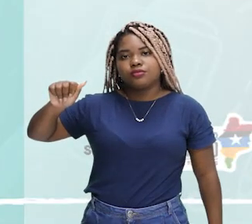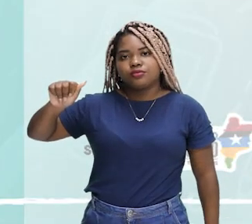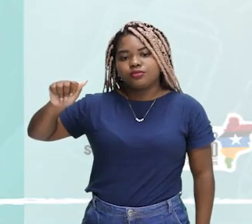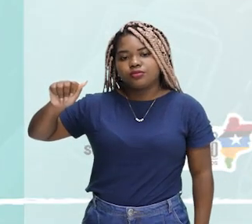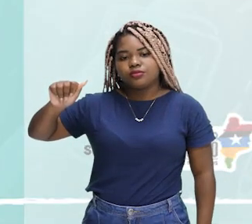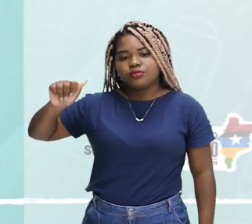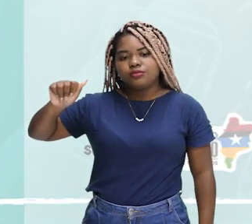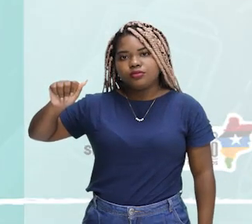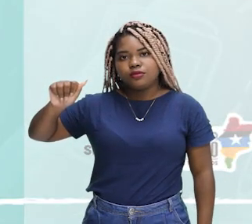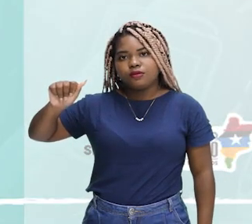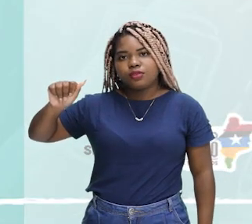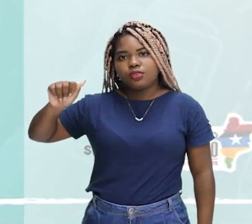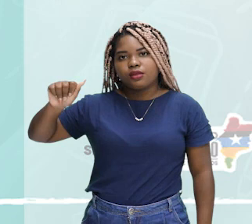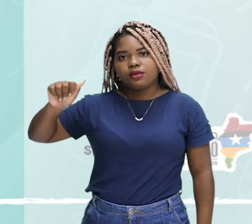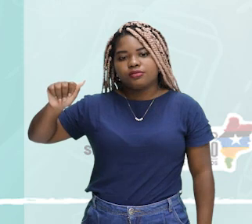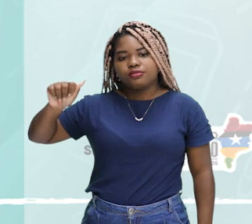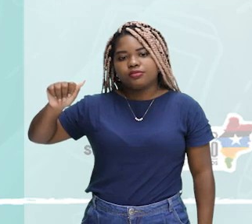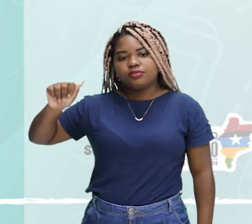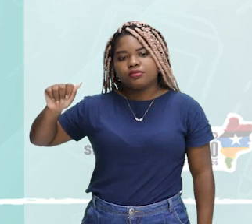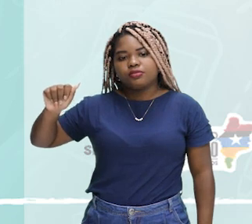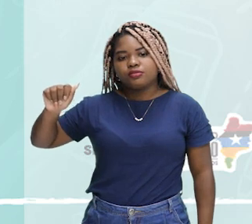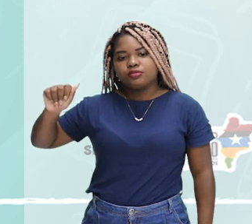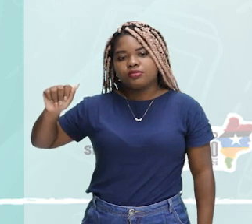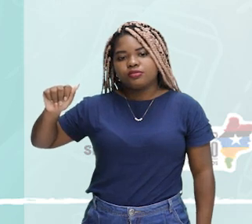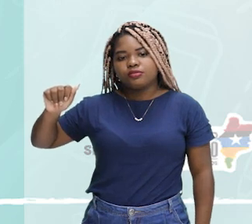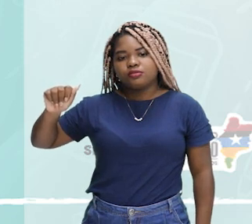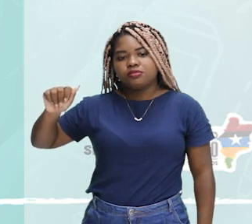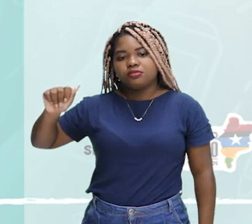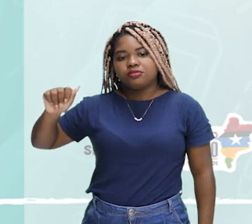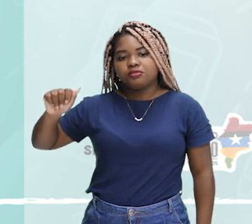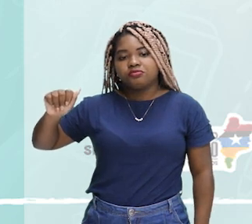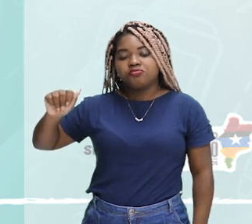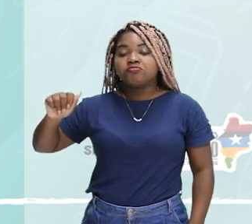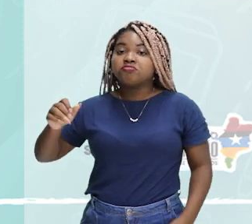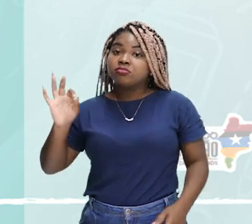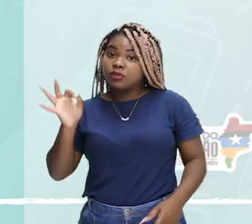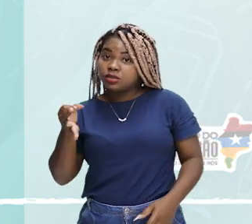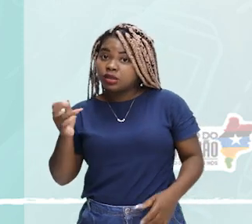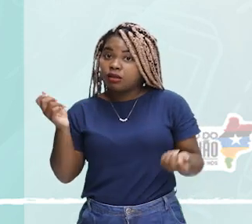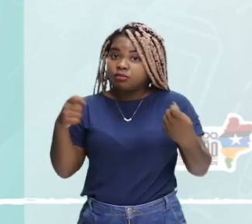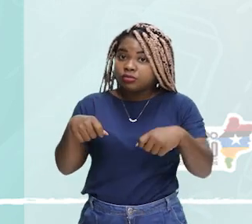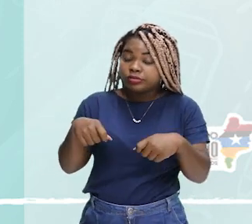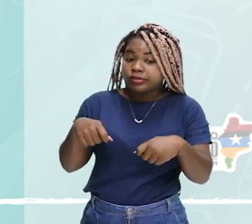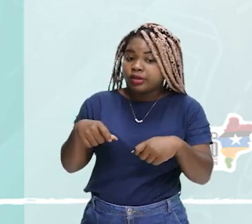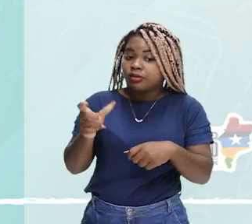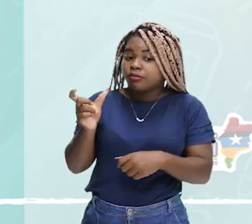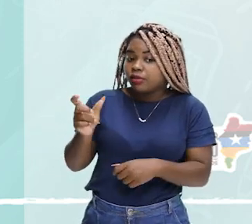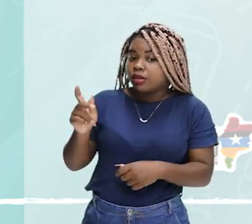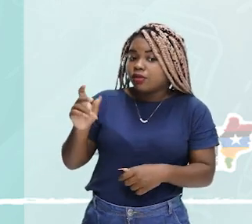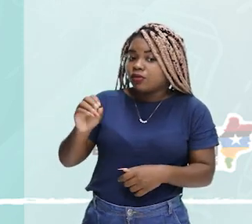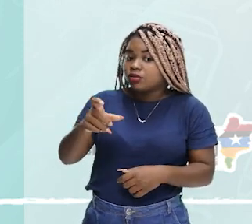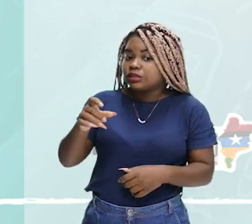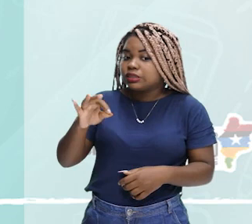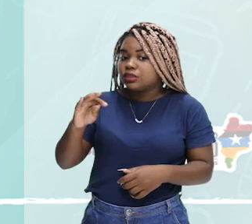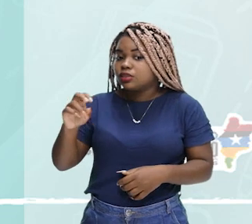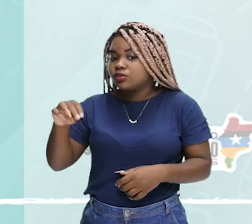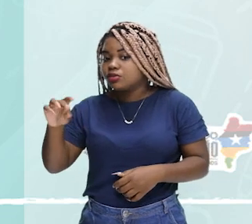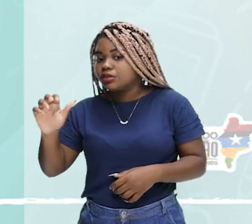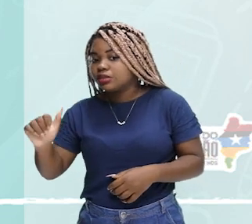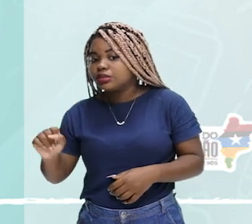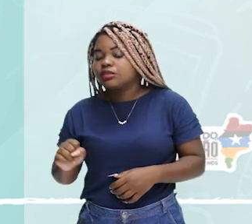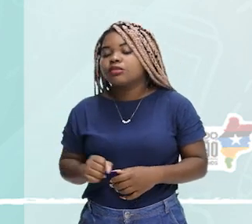também saúde e econômica. E aí, será que seguiram a mesma regra? Estou vendo aqui palavras oxítonas. Estou vendo